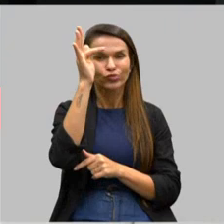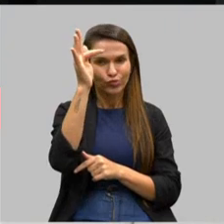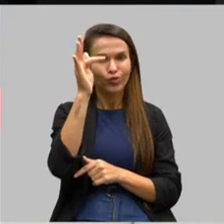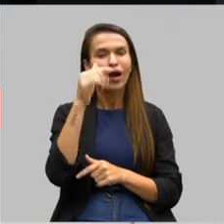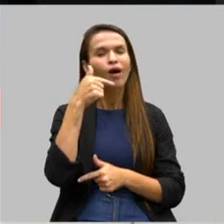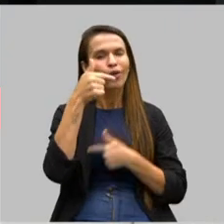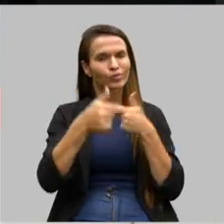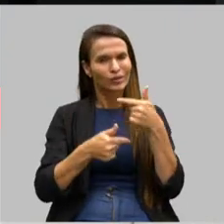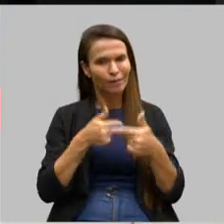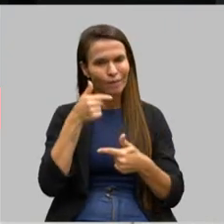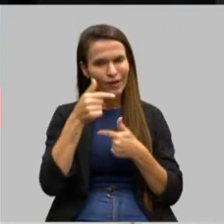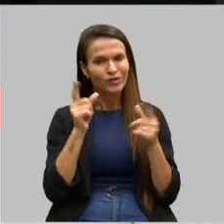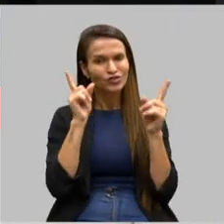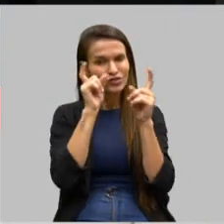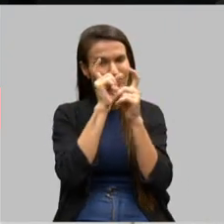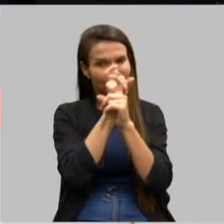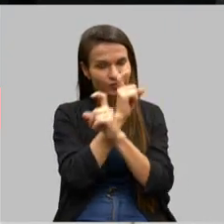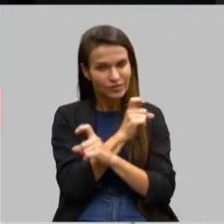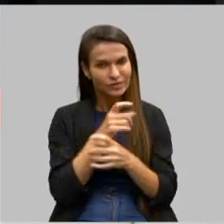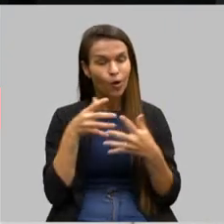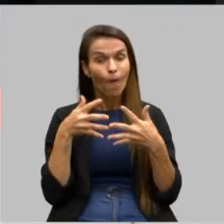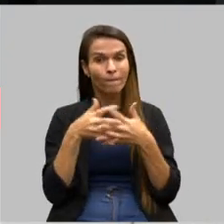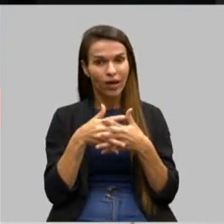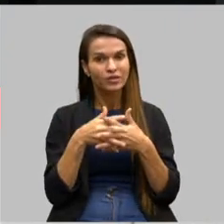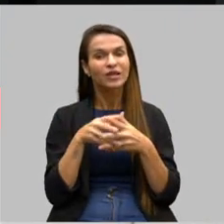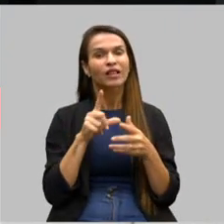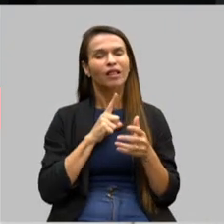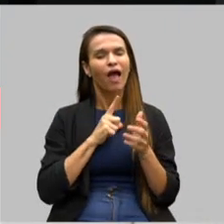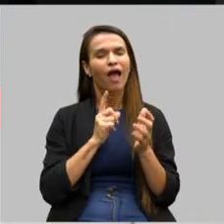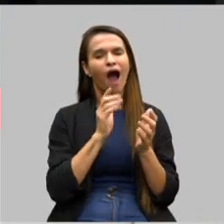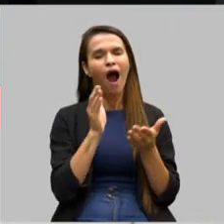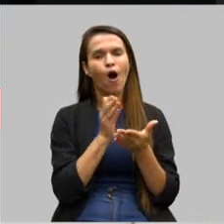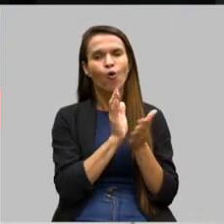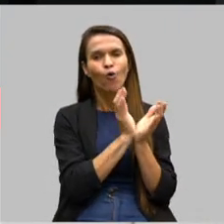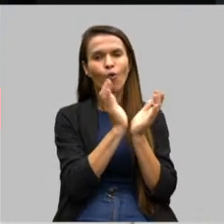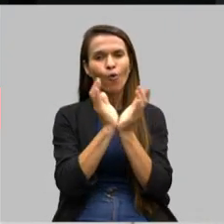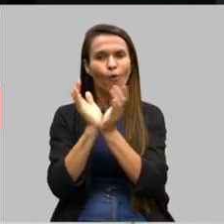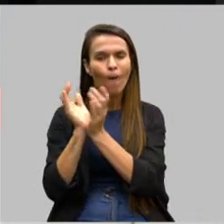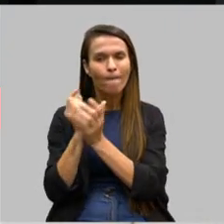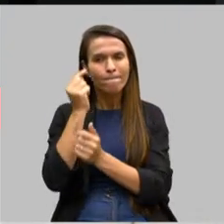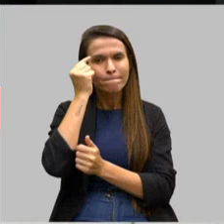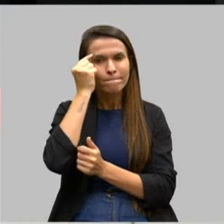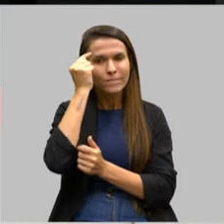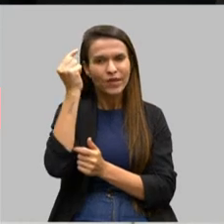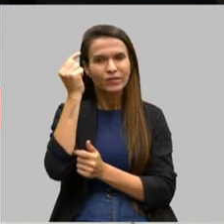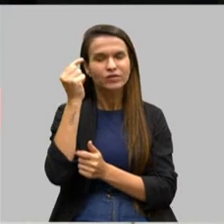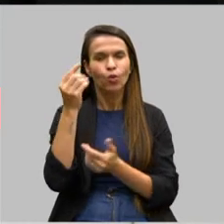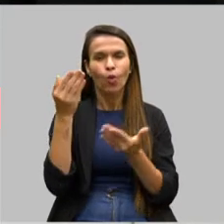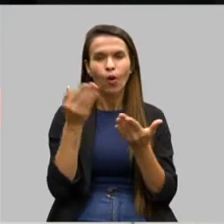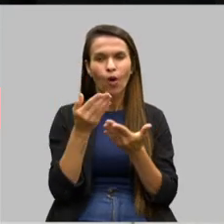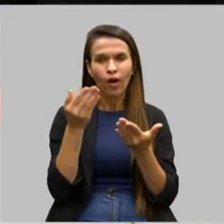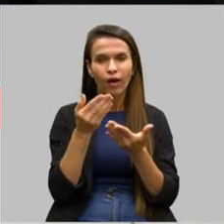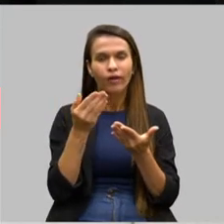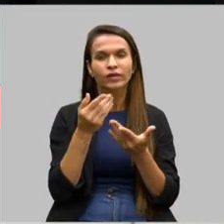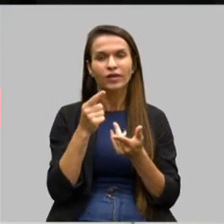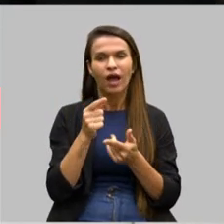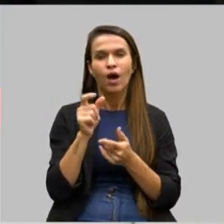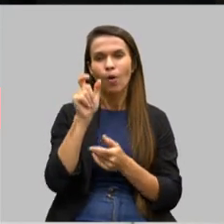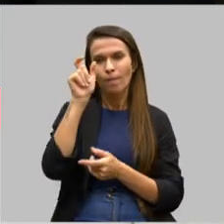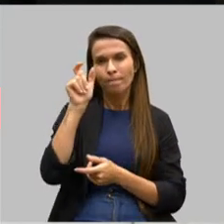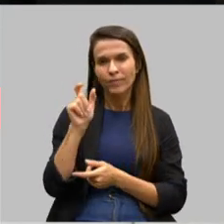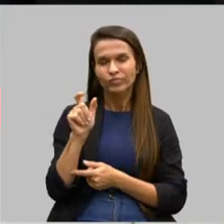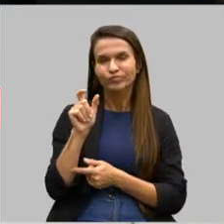extremamente complexa. Existem grupos que pensam nos cenários, que são os SSP Narrative.